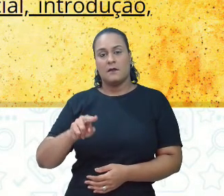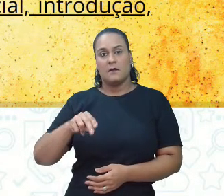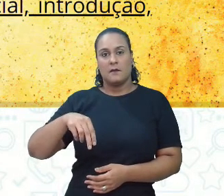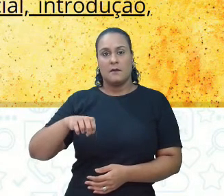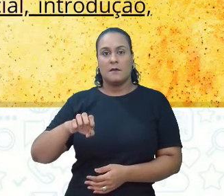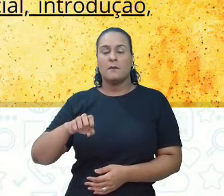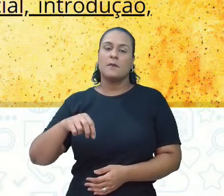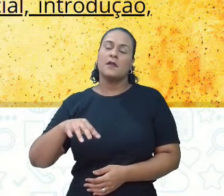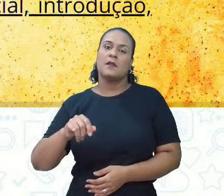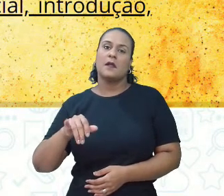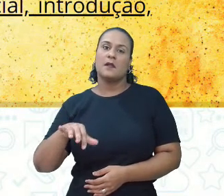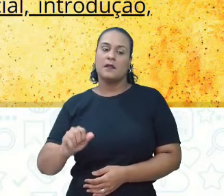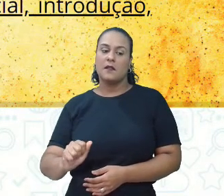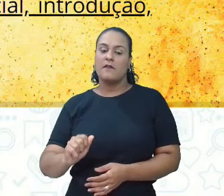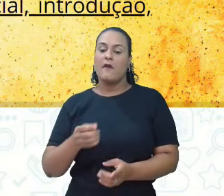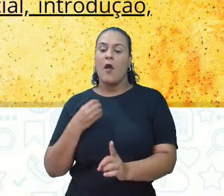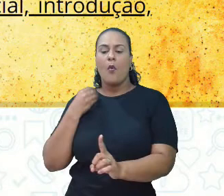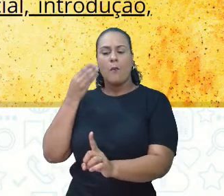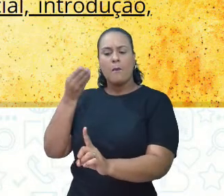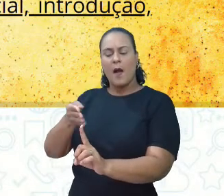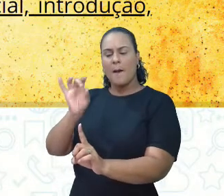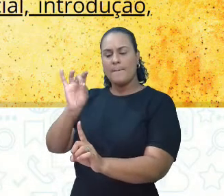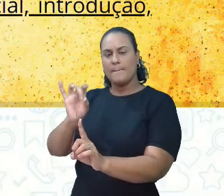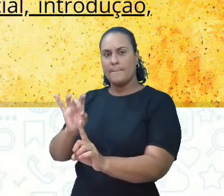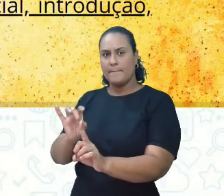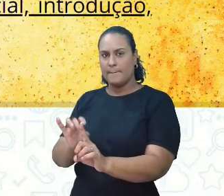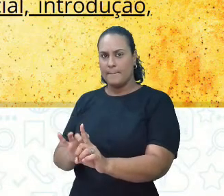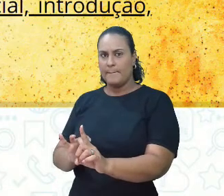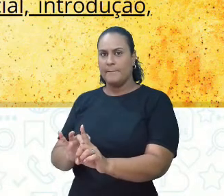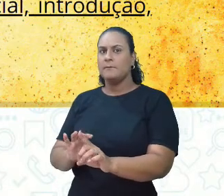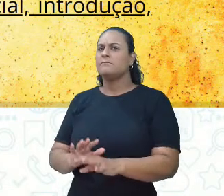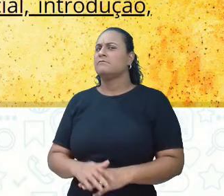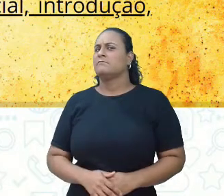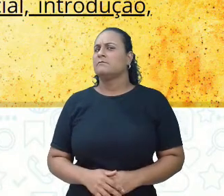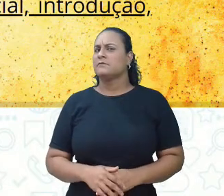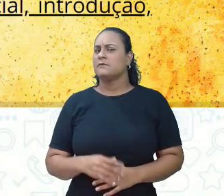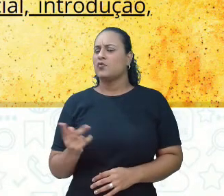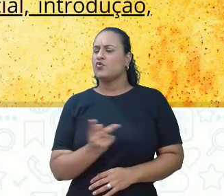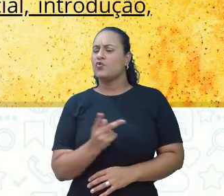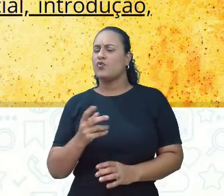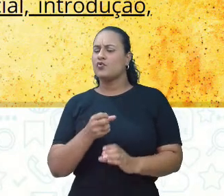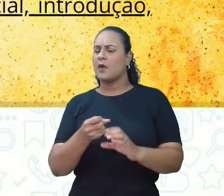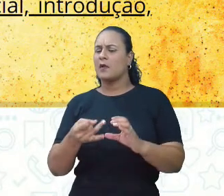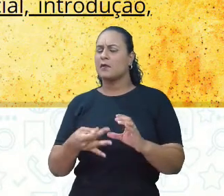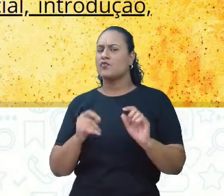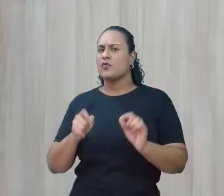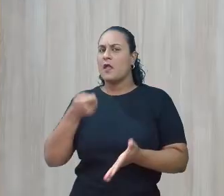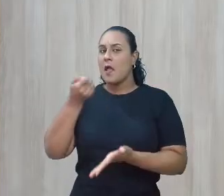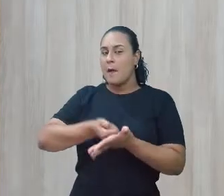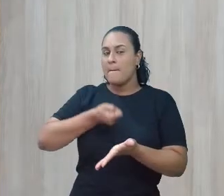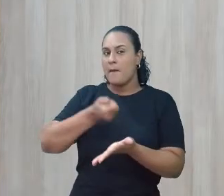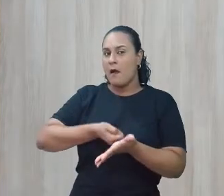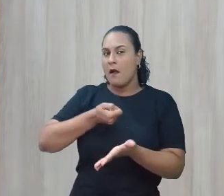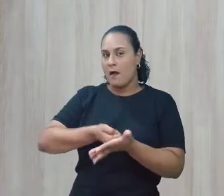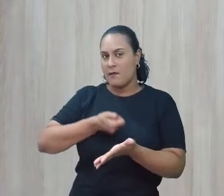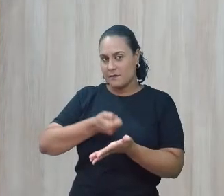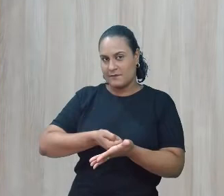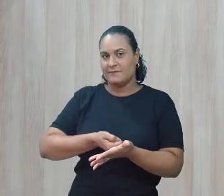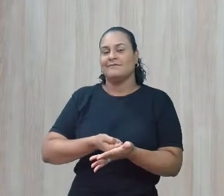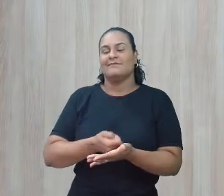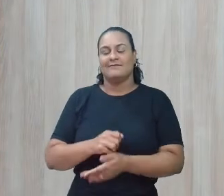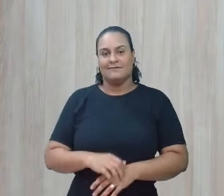específico. Ambos têm como objetivo o quê? A persuasão. Por quê? Porque o argumento é um recurso